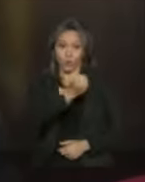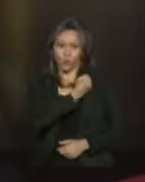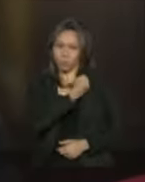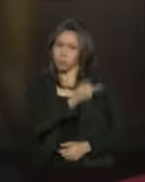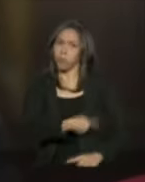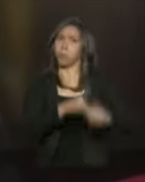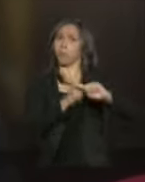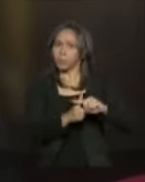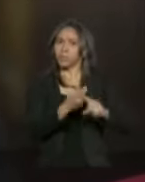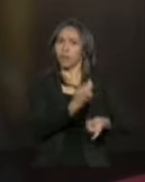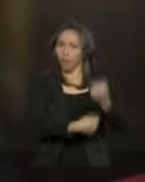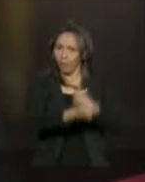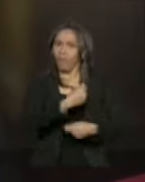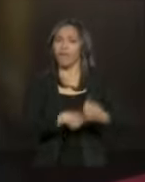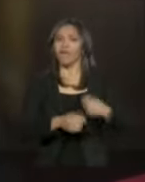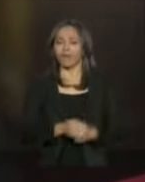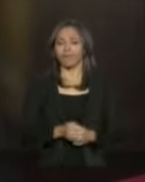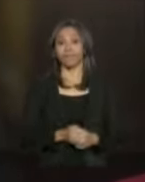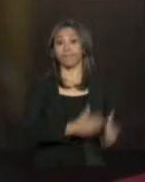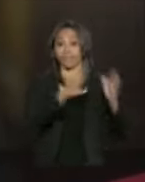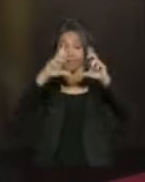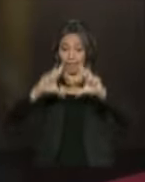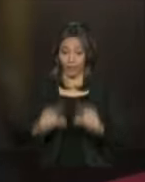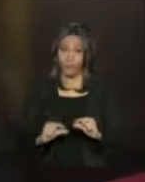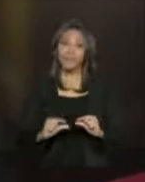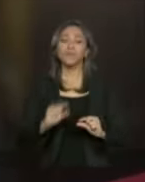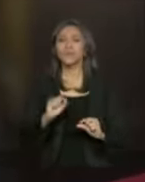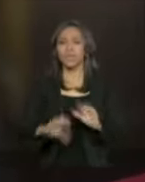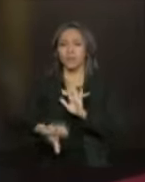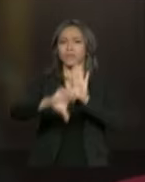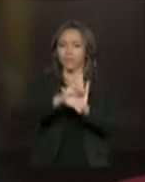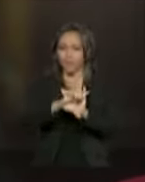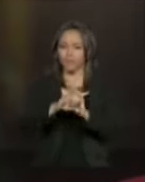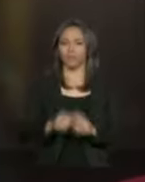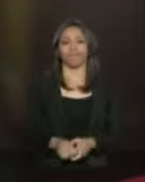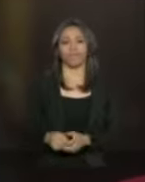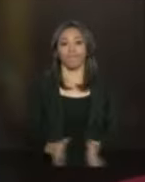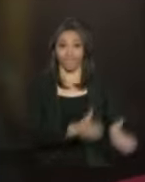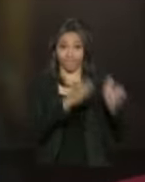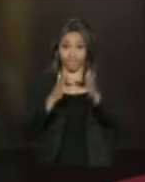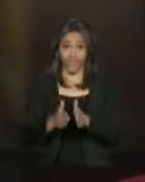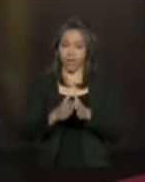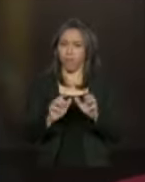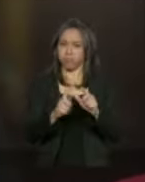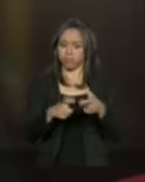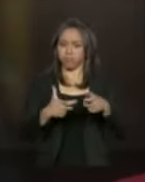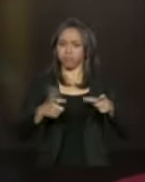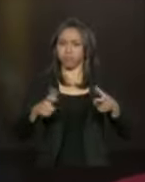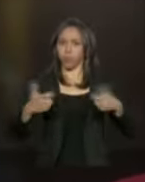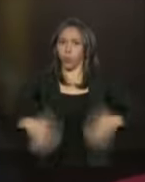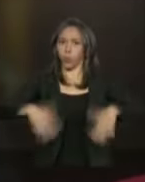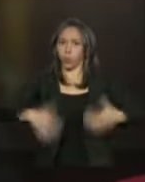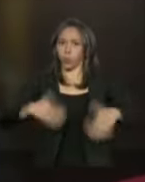da economia a queda 12 de criminalidade o aumento significativo